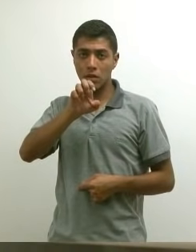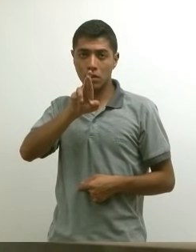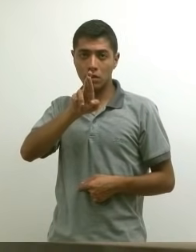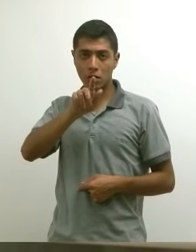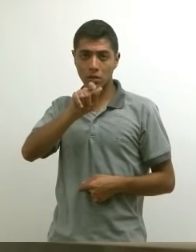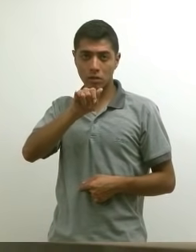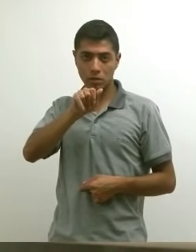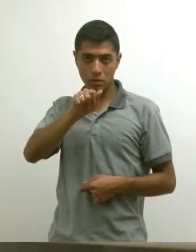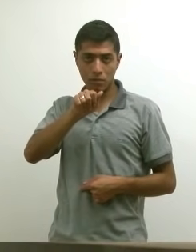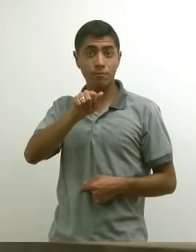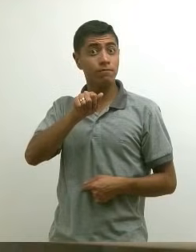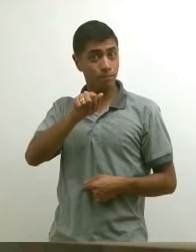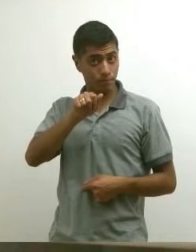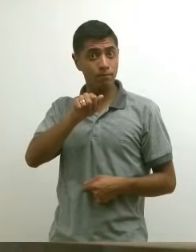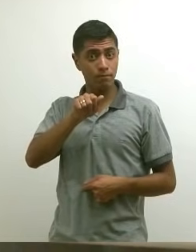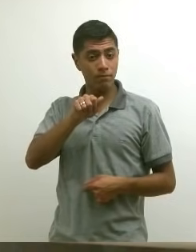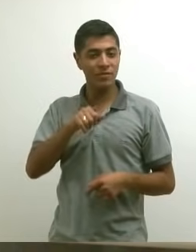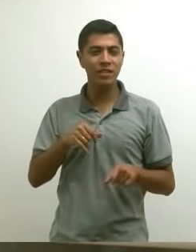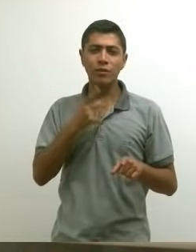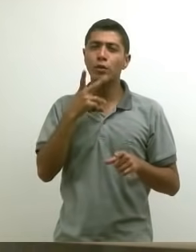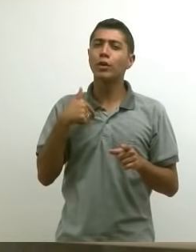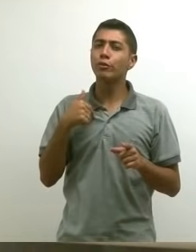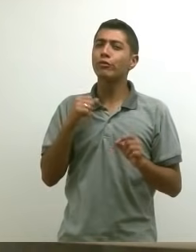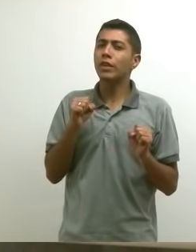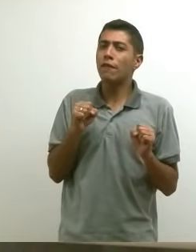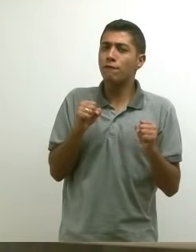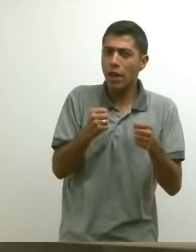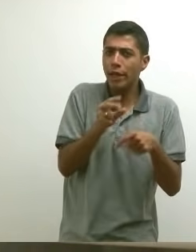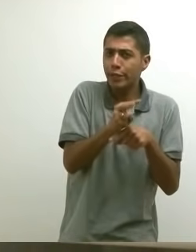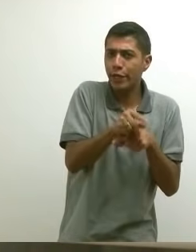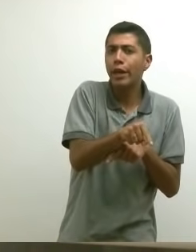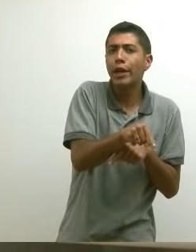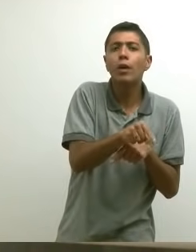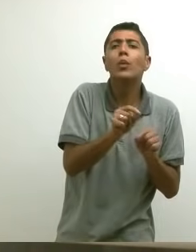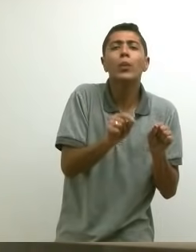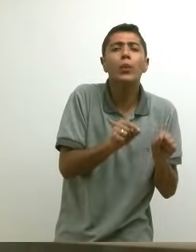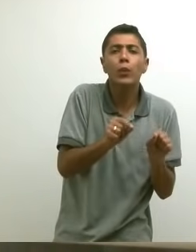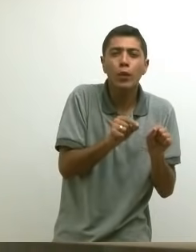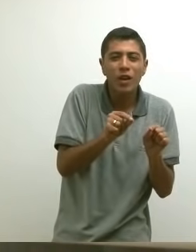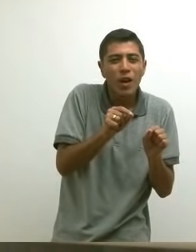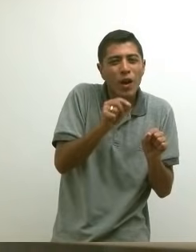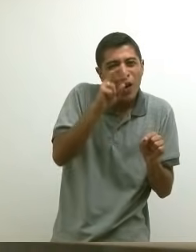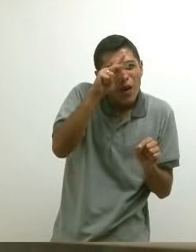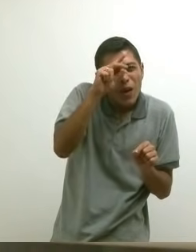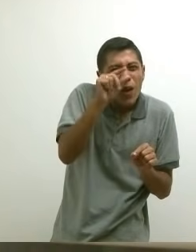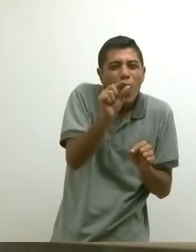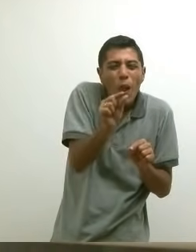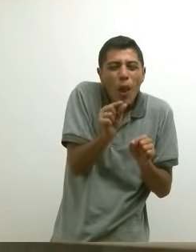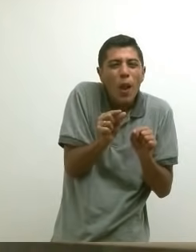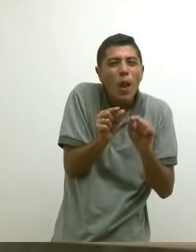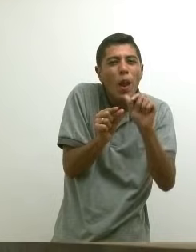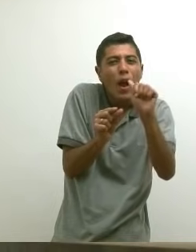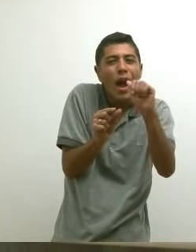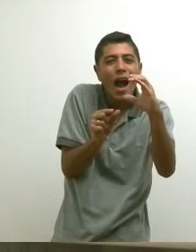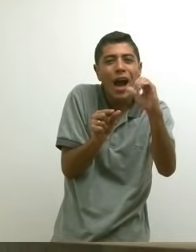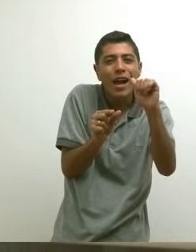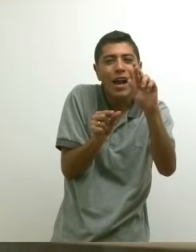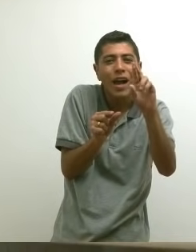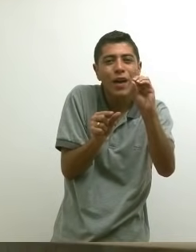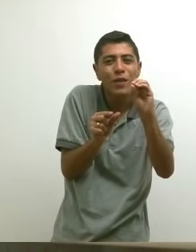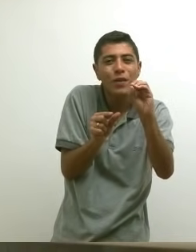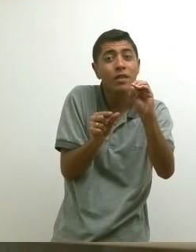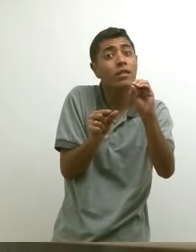especialmente aos ácaros os ácaros tem família tem filhos eles têm relações